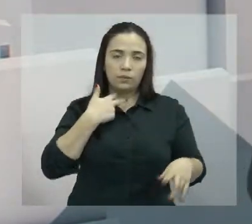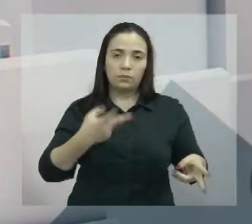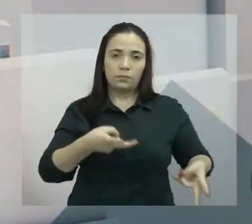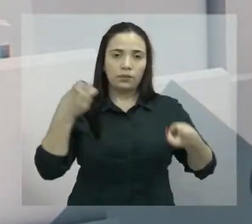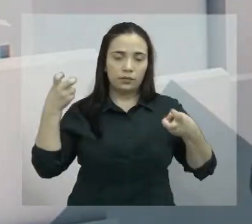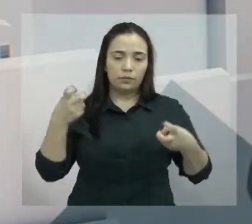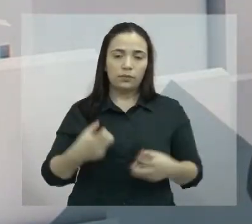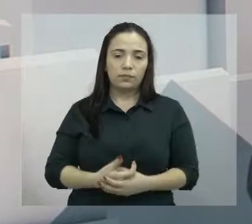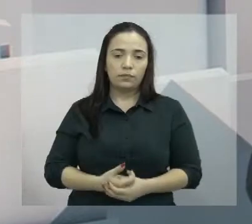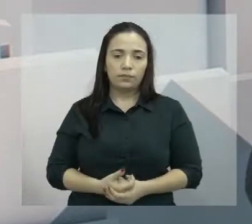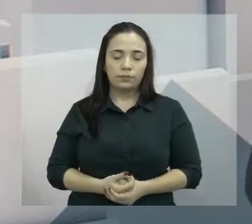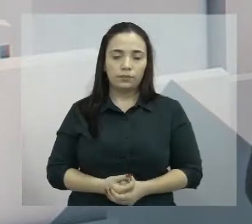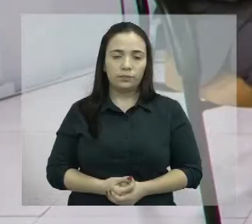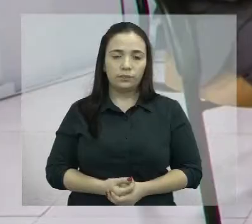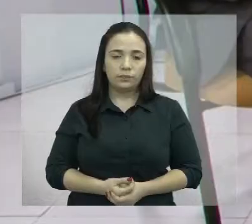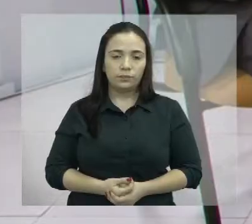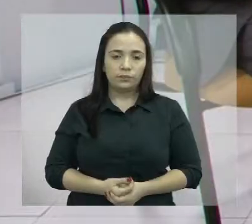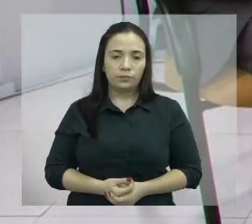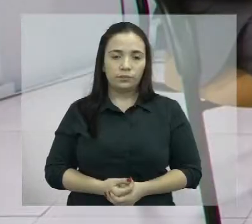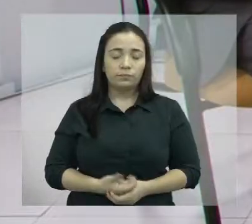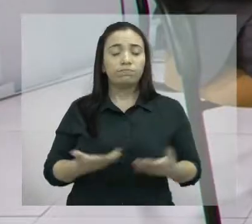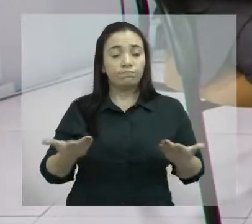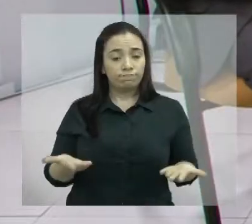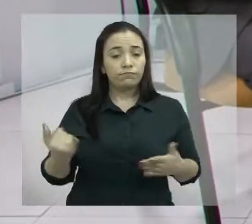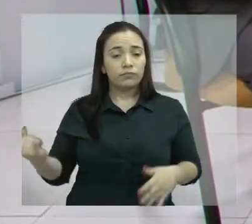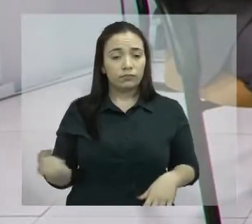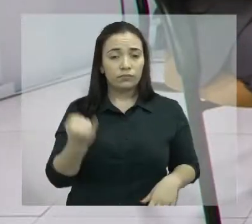que entender isso também. Exatamente, é fundamental,